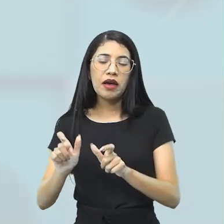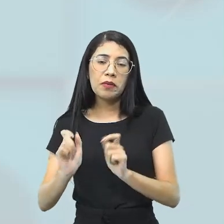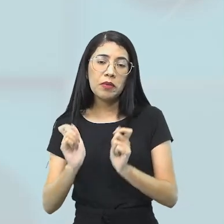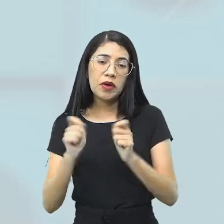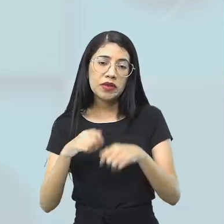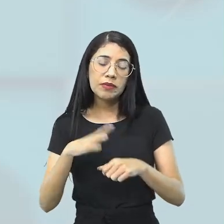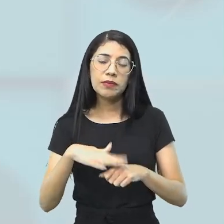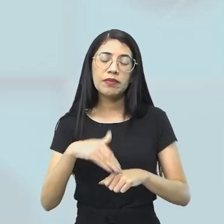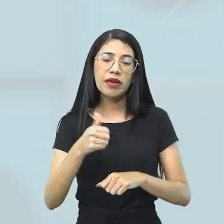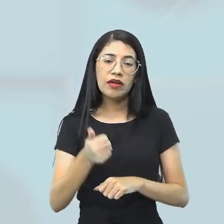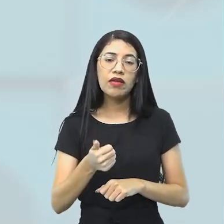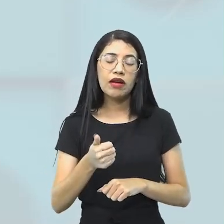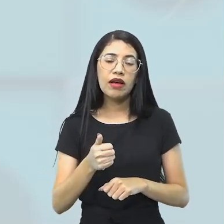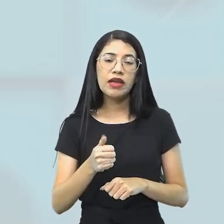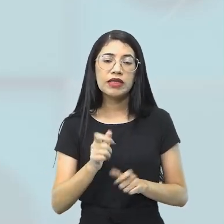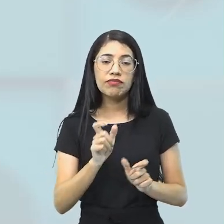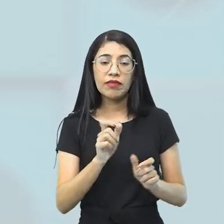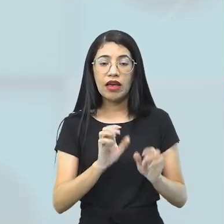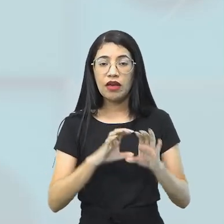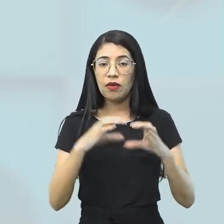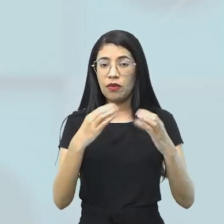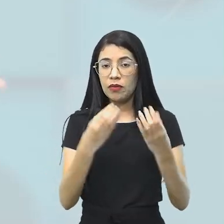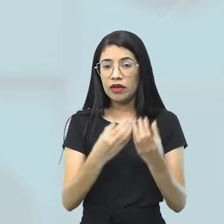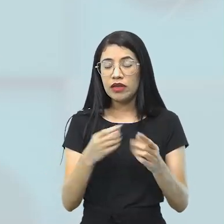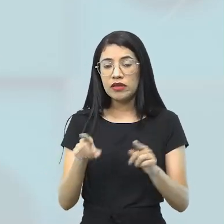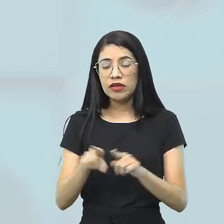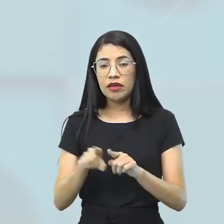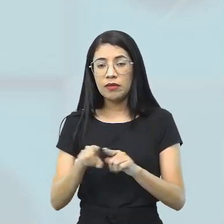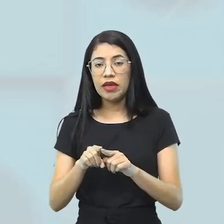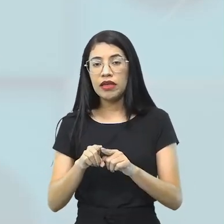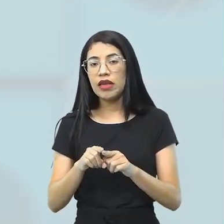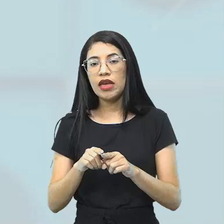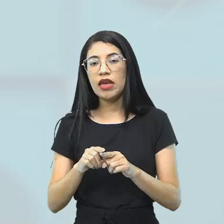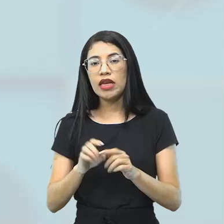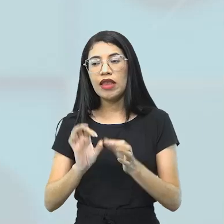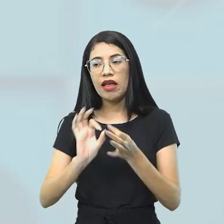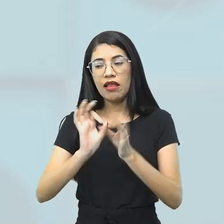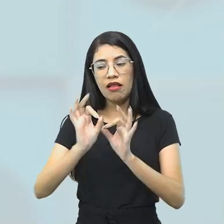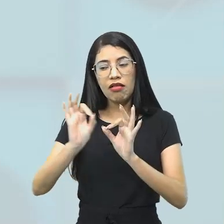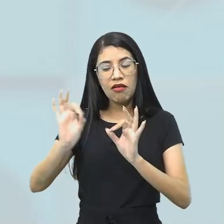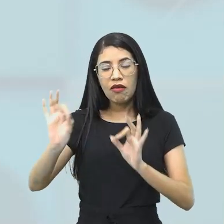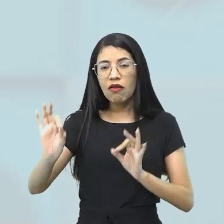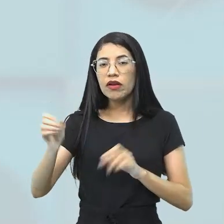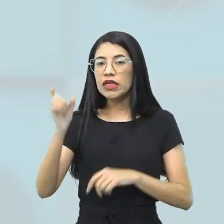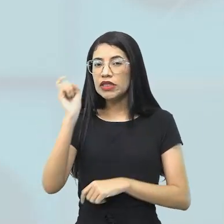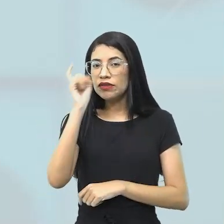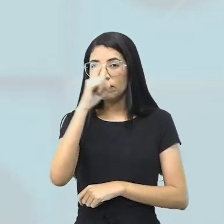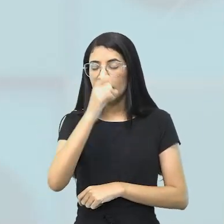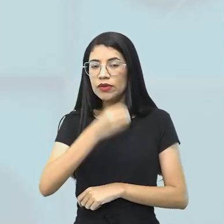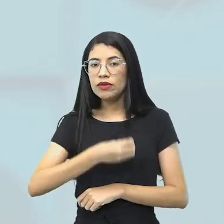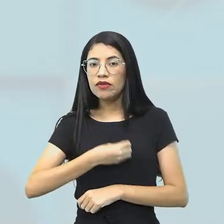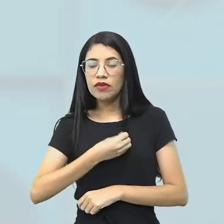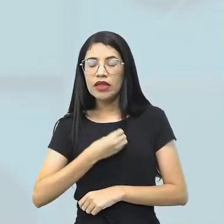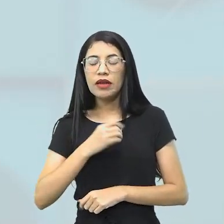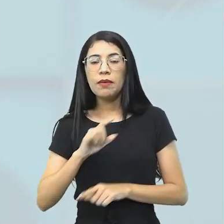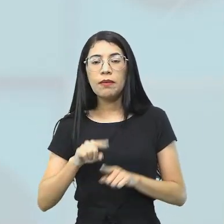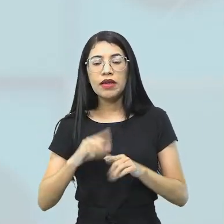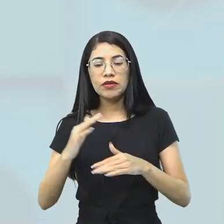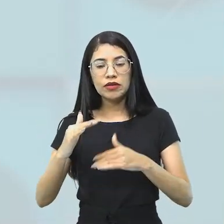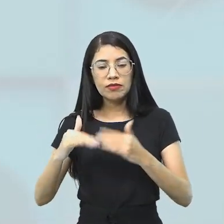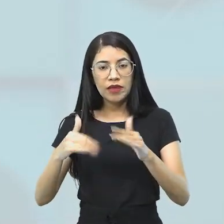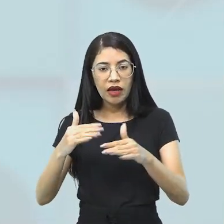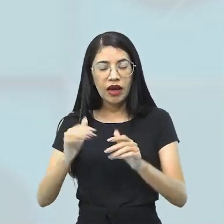melhora a vida dessas comunidades que residem mais distante, onde tudo é mais difícil, né? Com o tempo que, se Deus